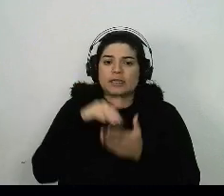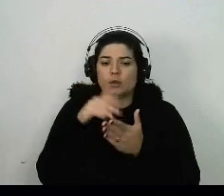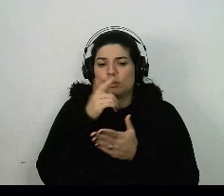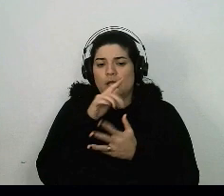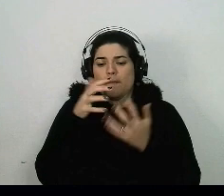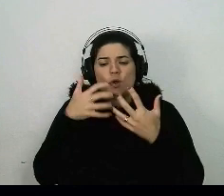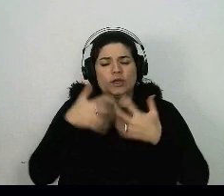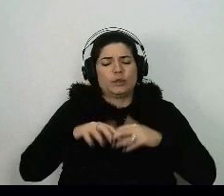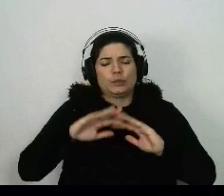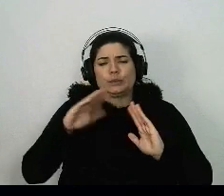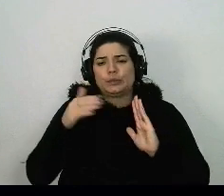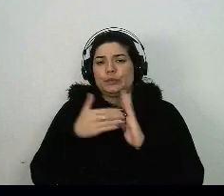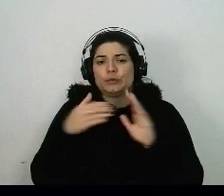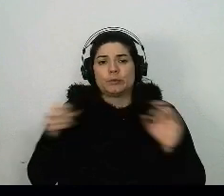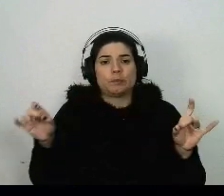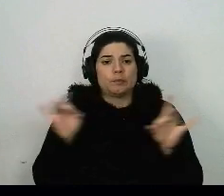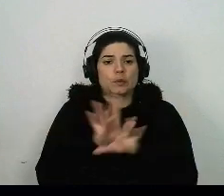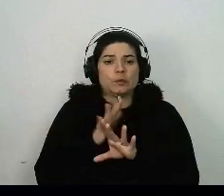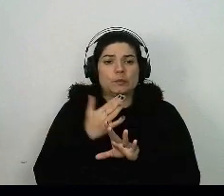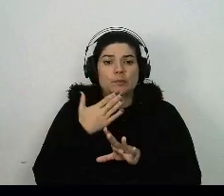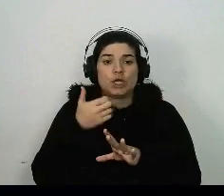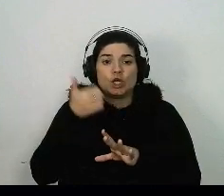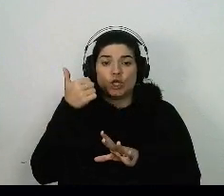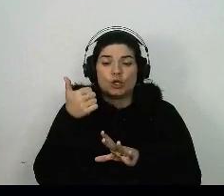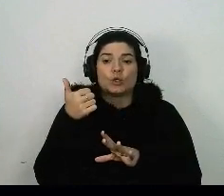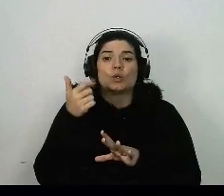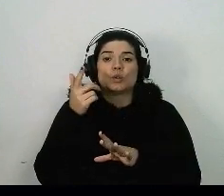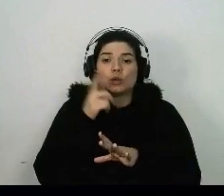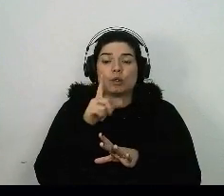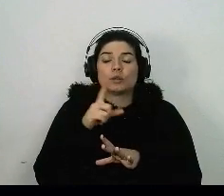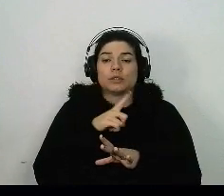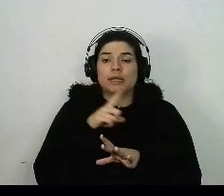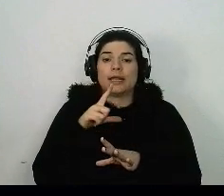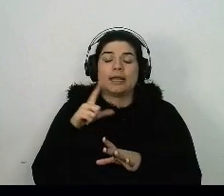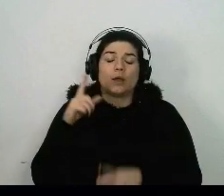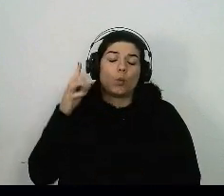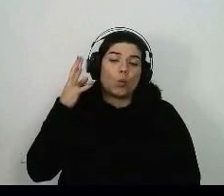A gente chegou num ponto ótimo ali de 4 dias.